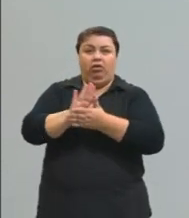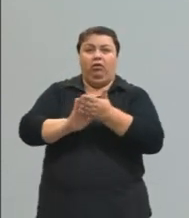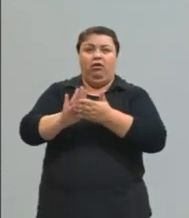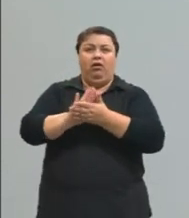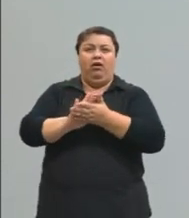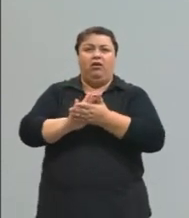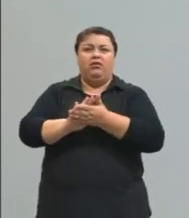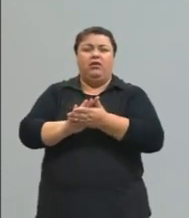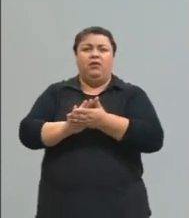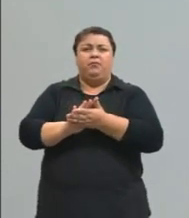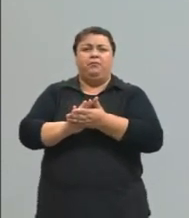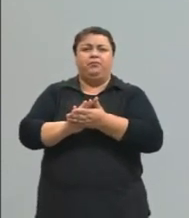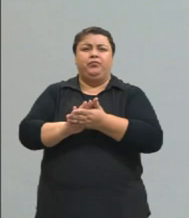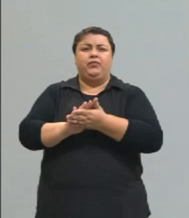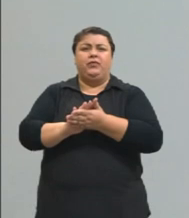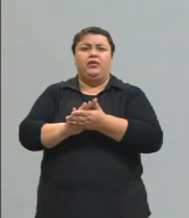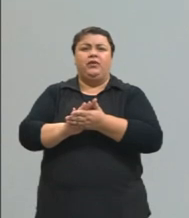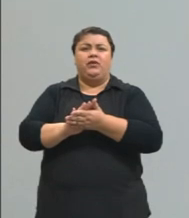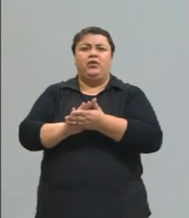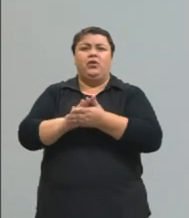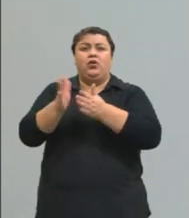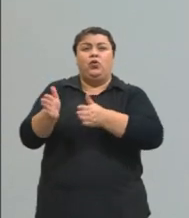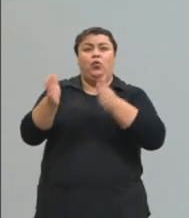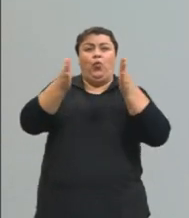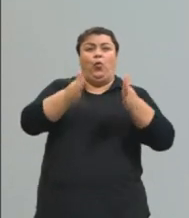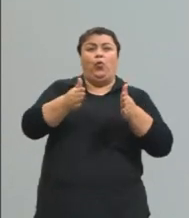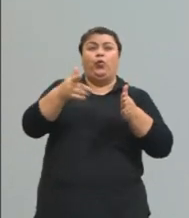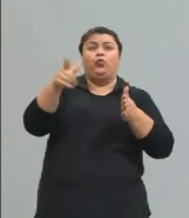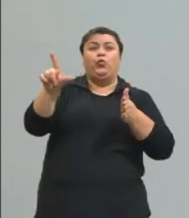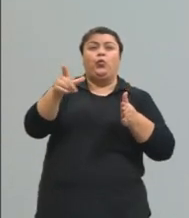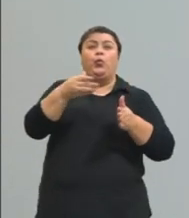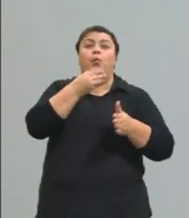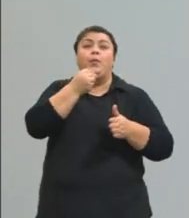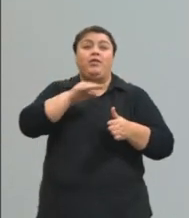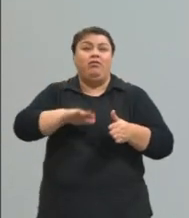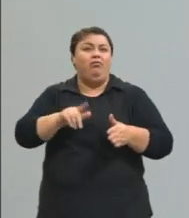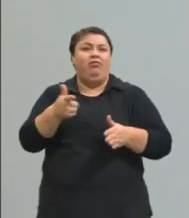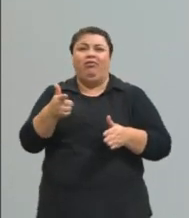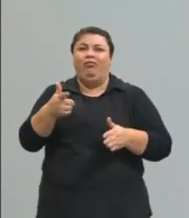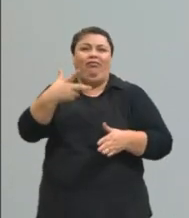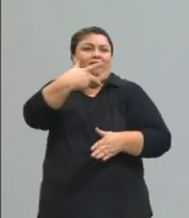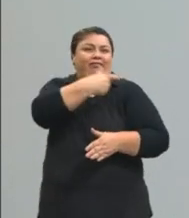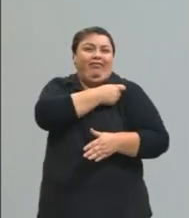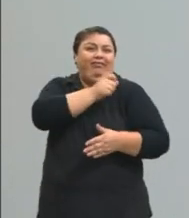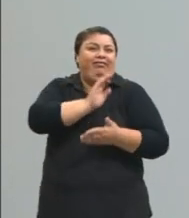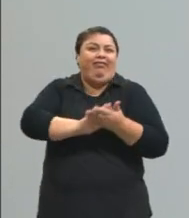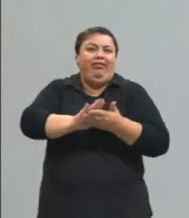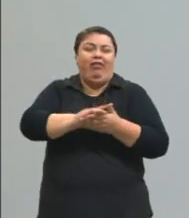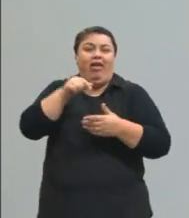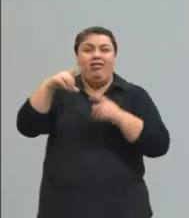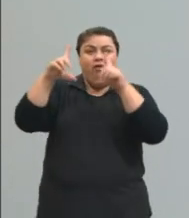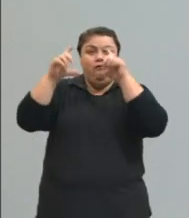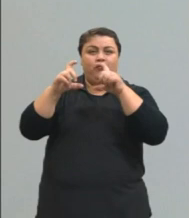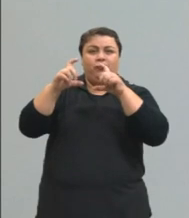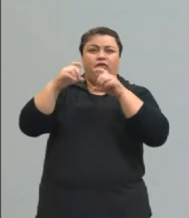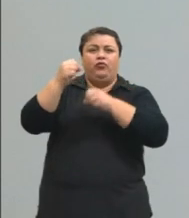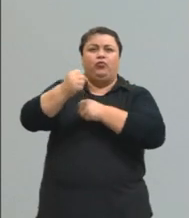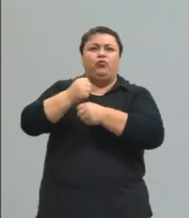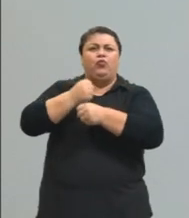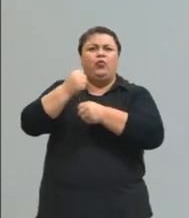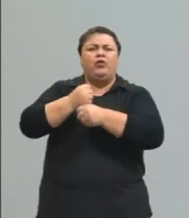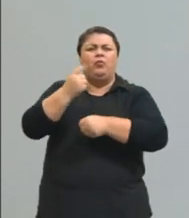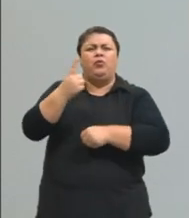poucas manchas na pele, e um menino que não foi vacinado, né? Essa foto foi tirada em